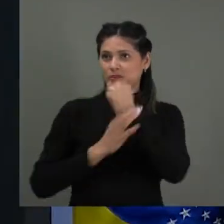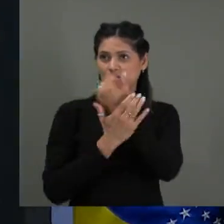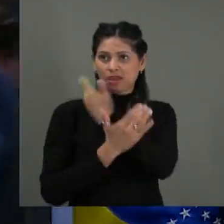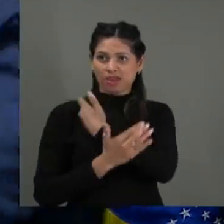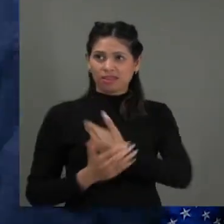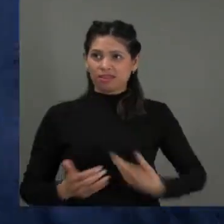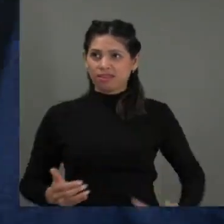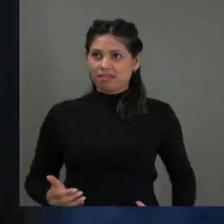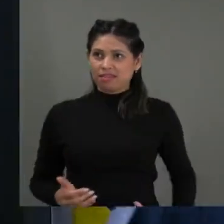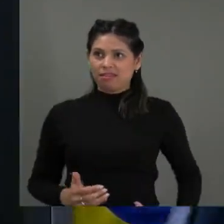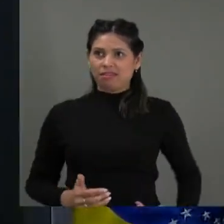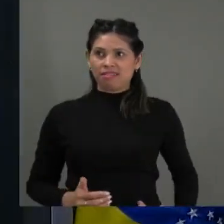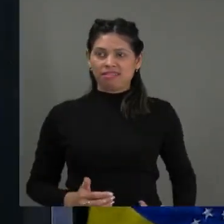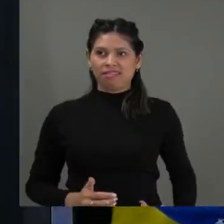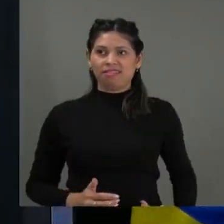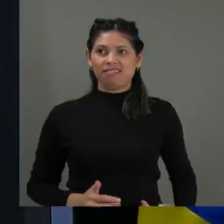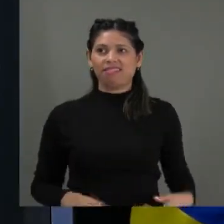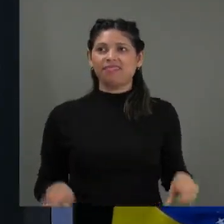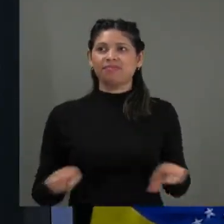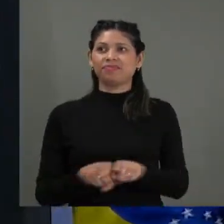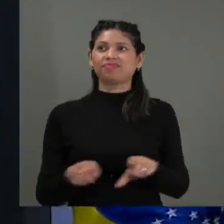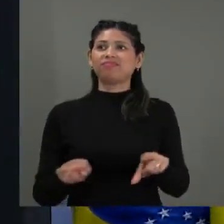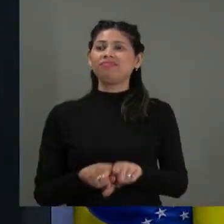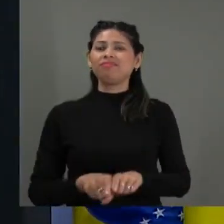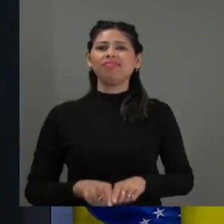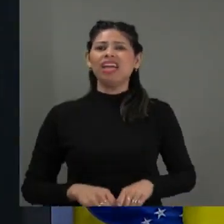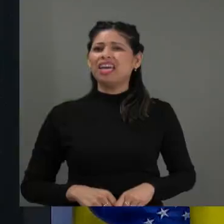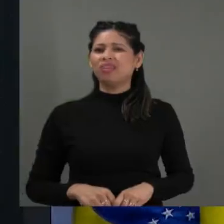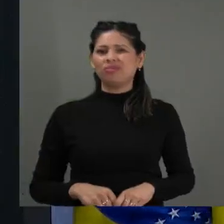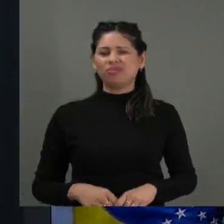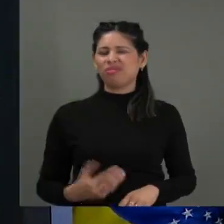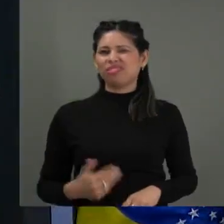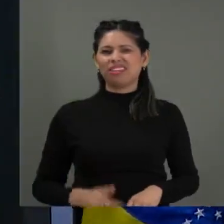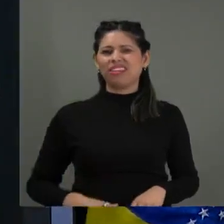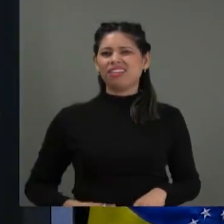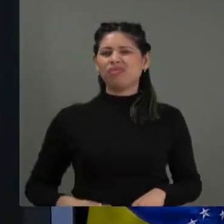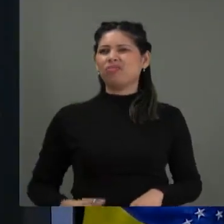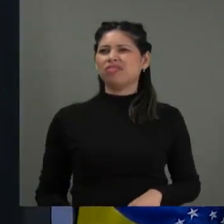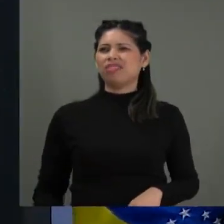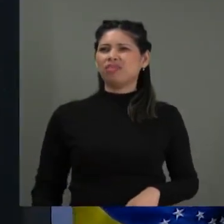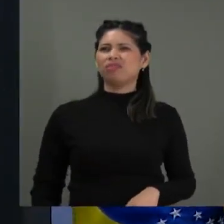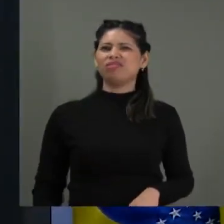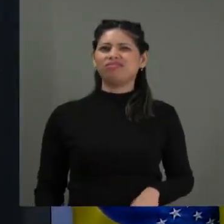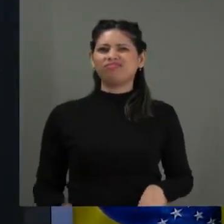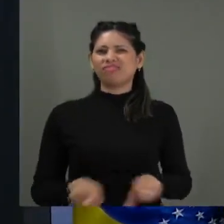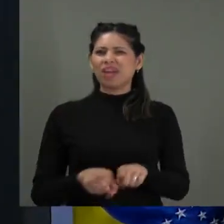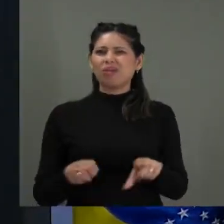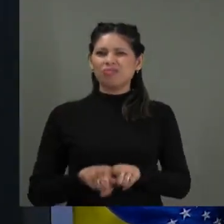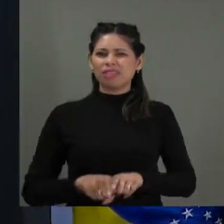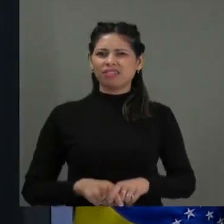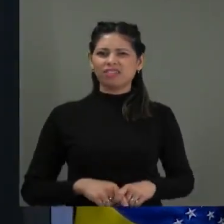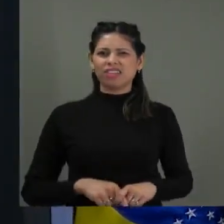2 mais importantes estados nordestinos. E aí não tem coincidência.